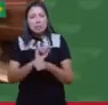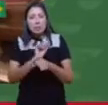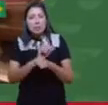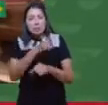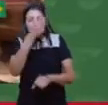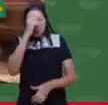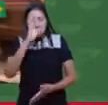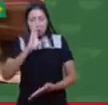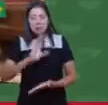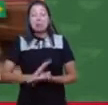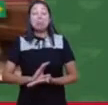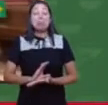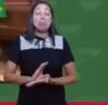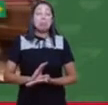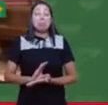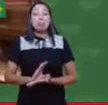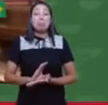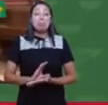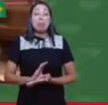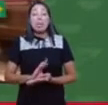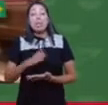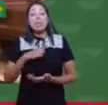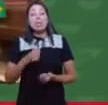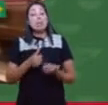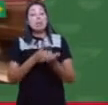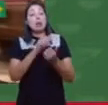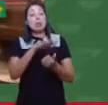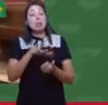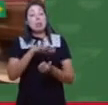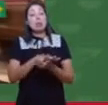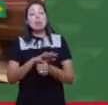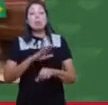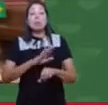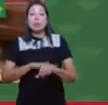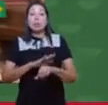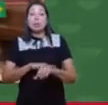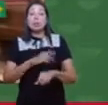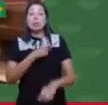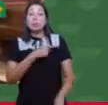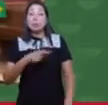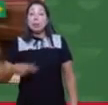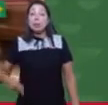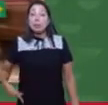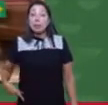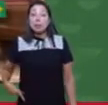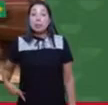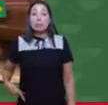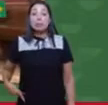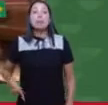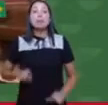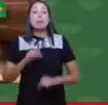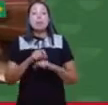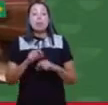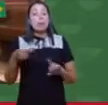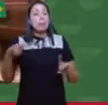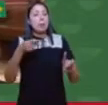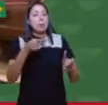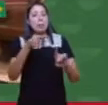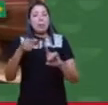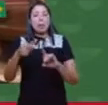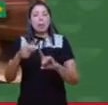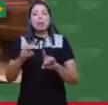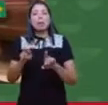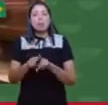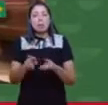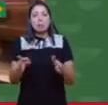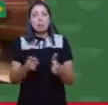um cidadão que ocupa temporariamente a presidência da República e agride e